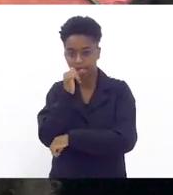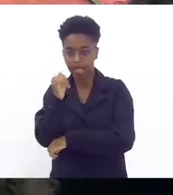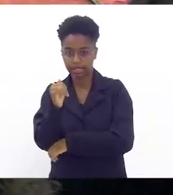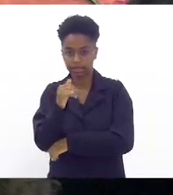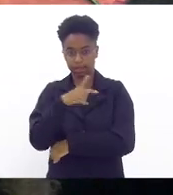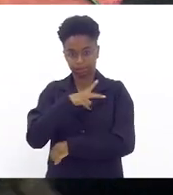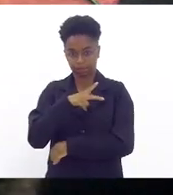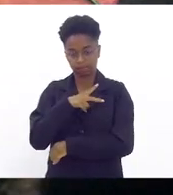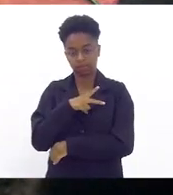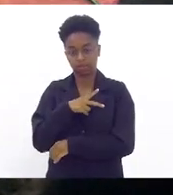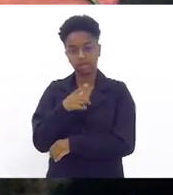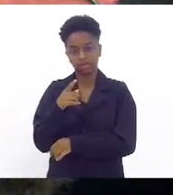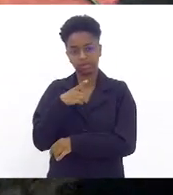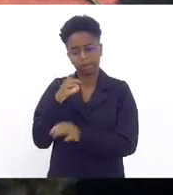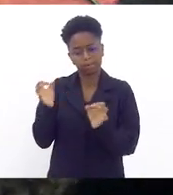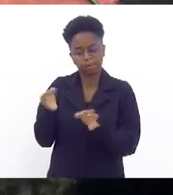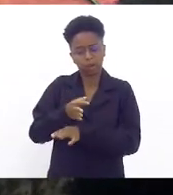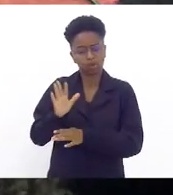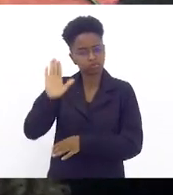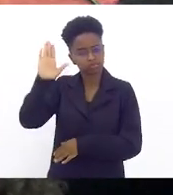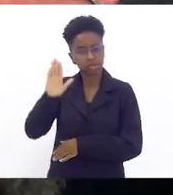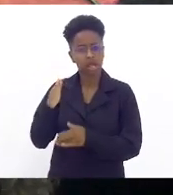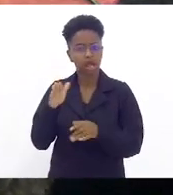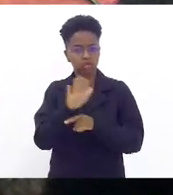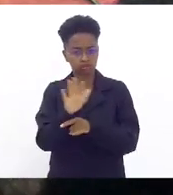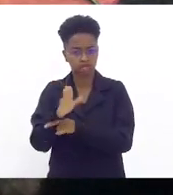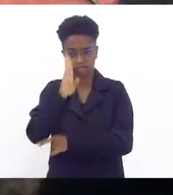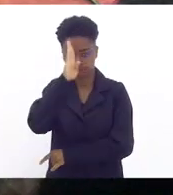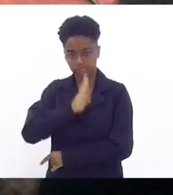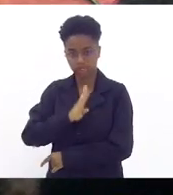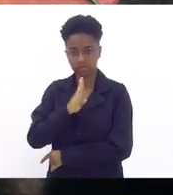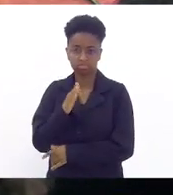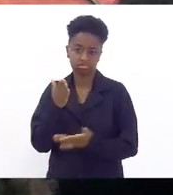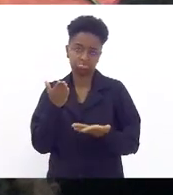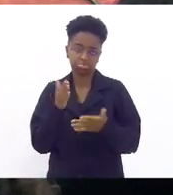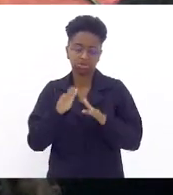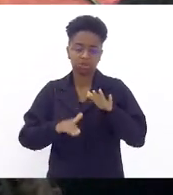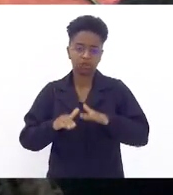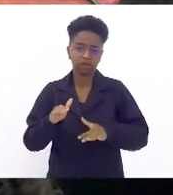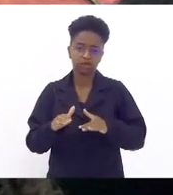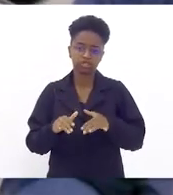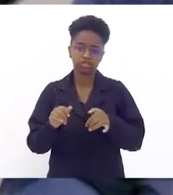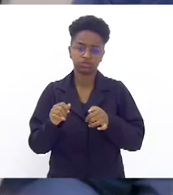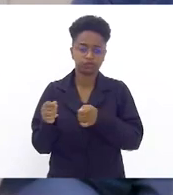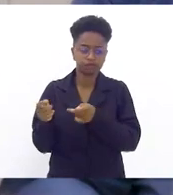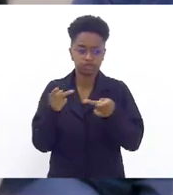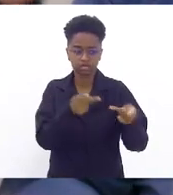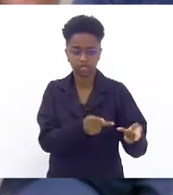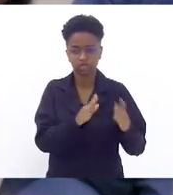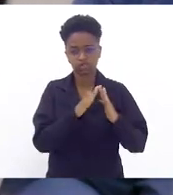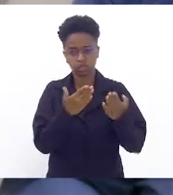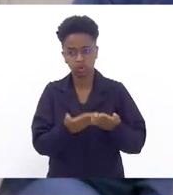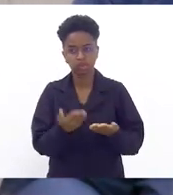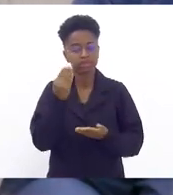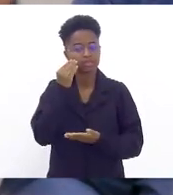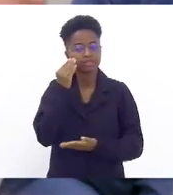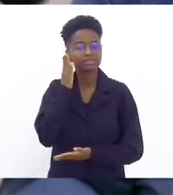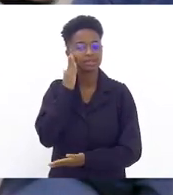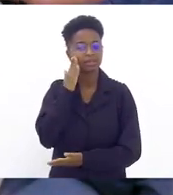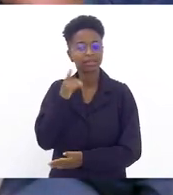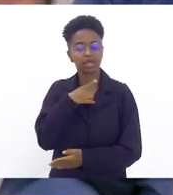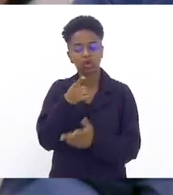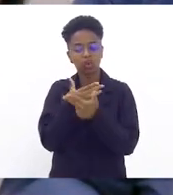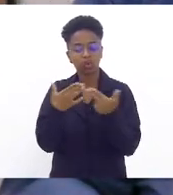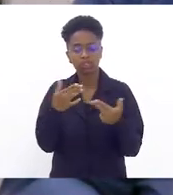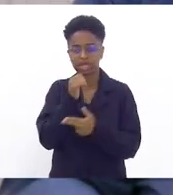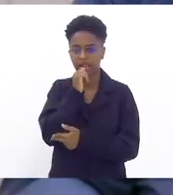em ajudar gratuitamente fazer uma uma Talvez uma uma visita para saber se tem alguma coisa na elétrica que possa